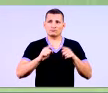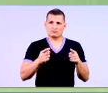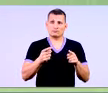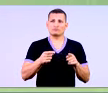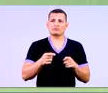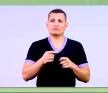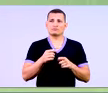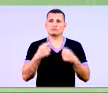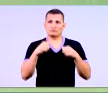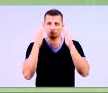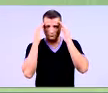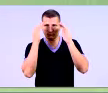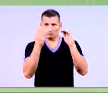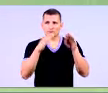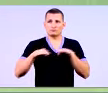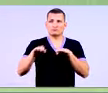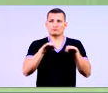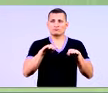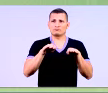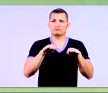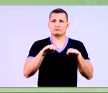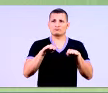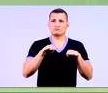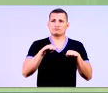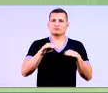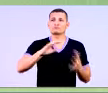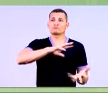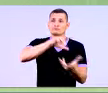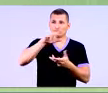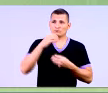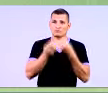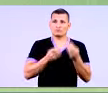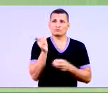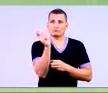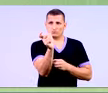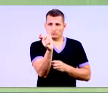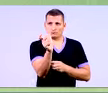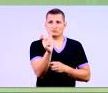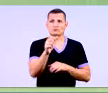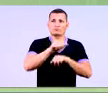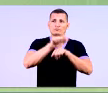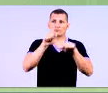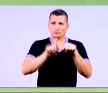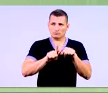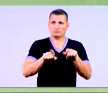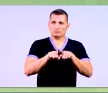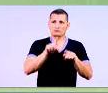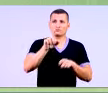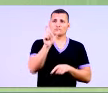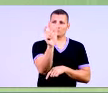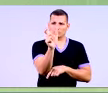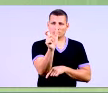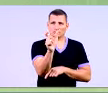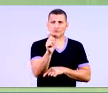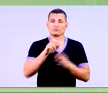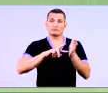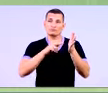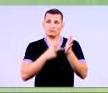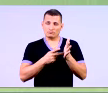de número turmas tanto para o algoritmo conta variáveis e isso significa dizer que nós